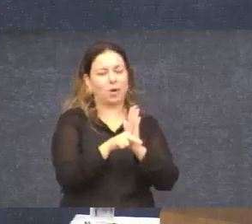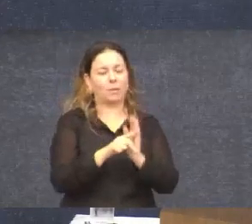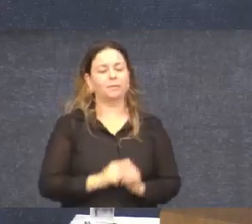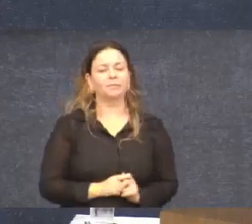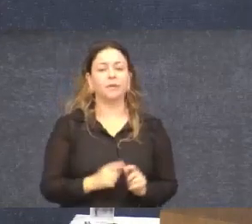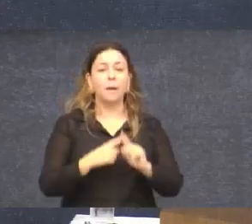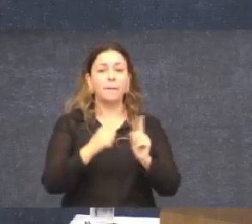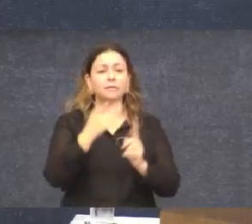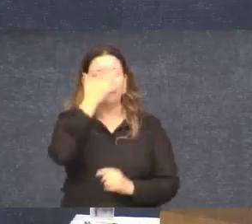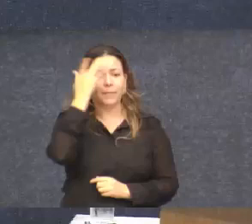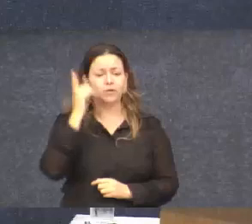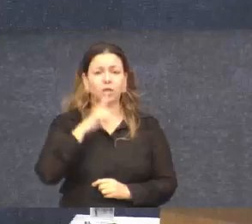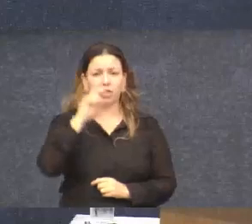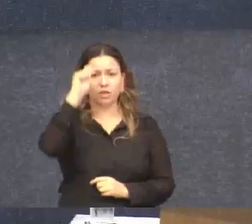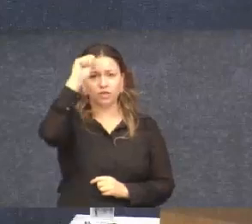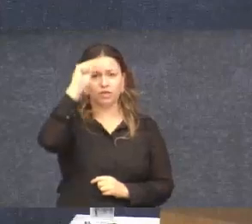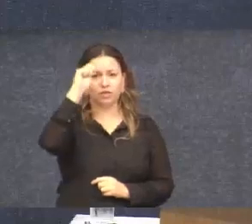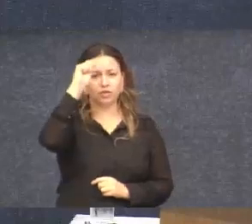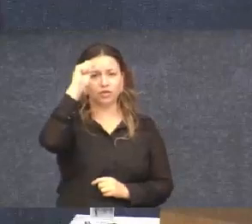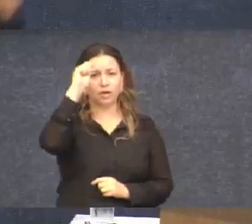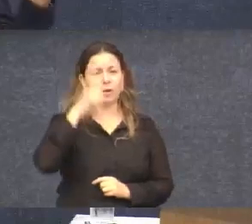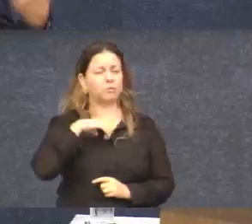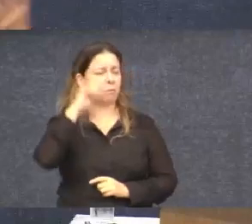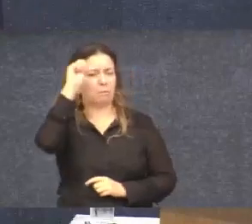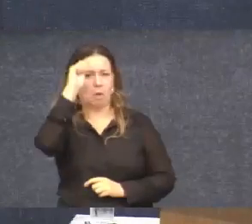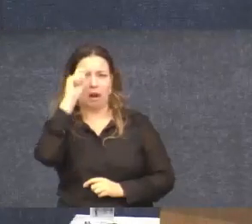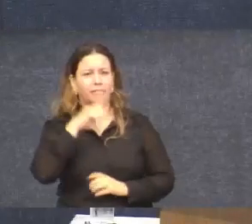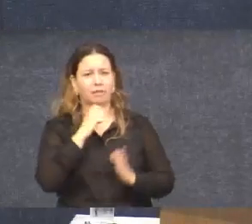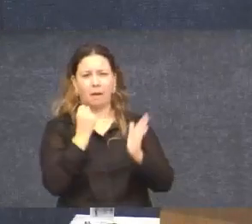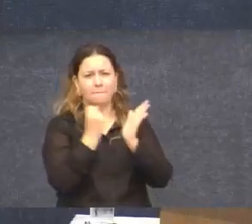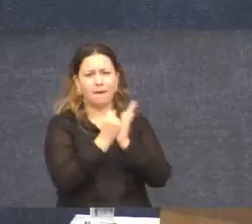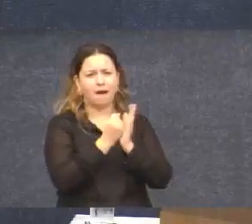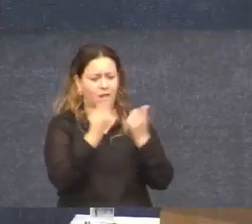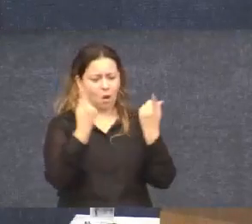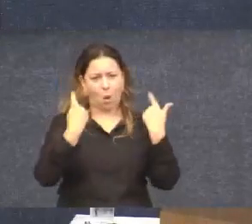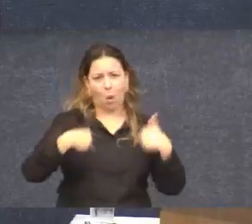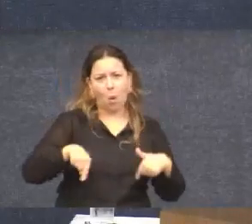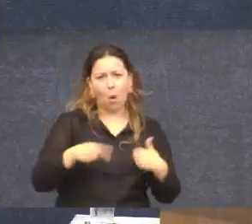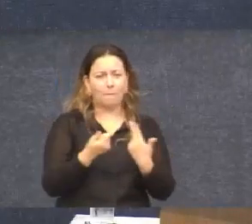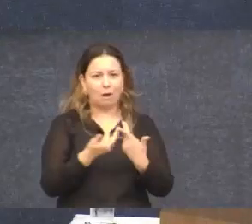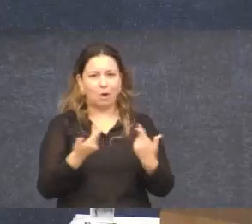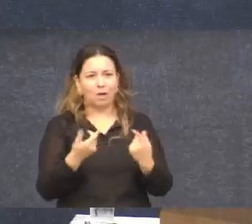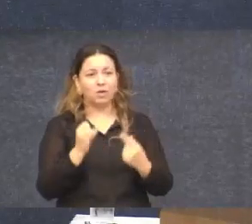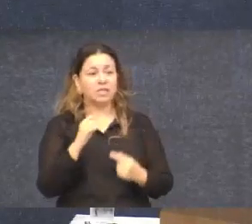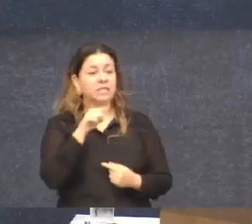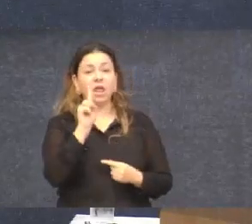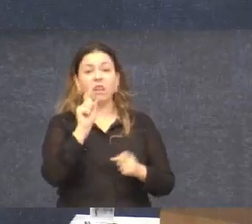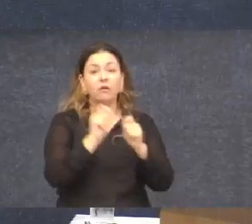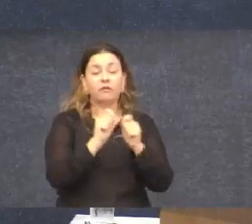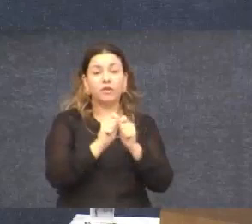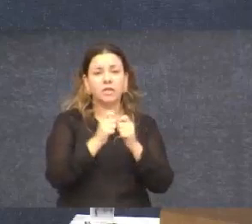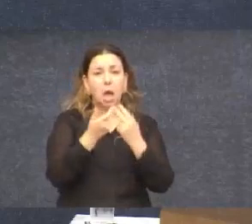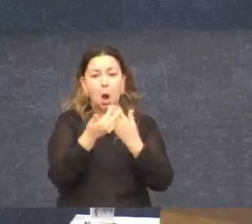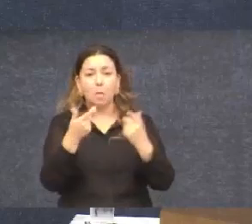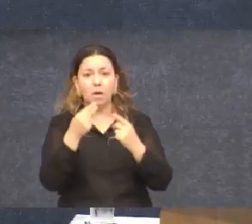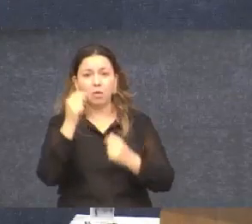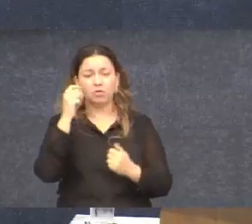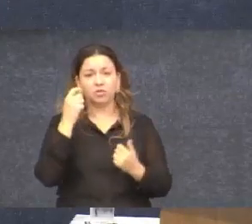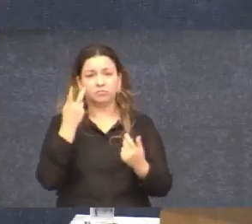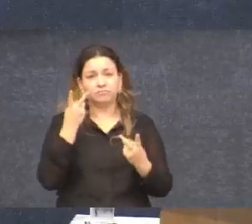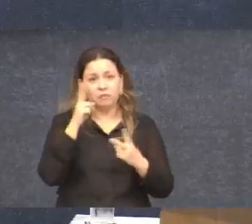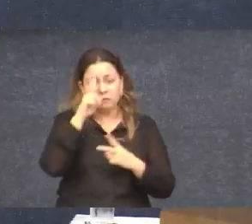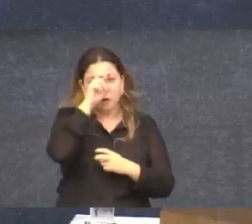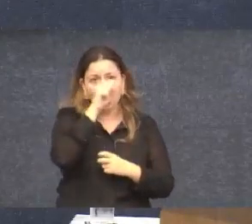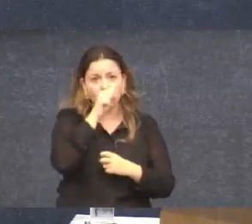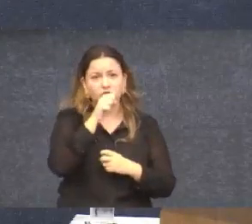a pessoa que tem chapéu, tem boné ou tem uma marca da roupa, se ele não fizer uma ação forte, ele